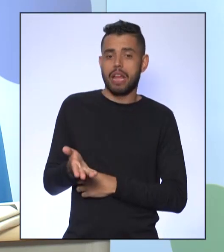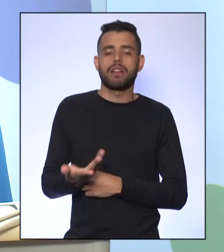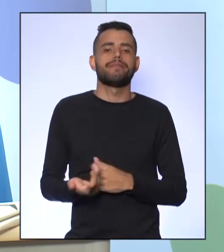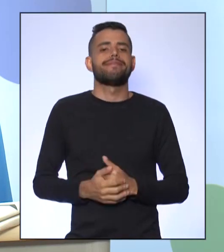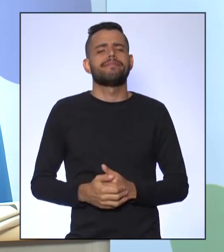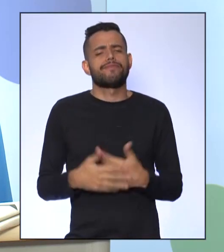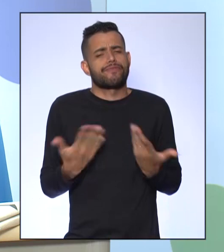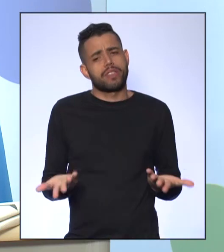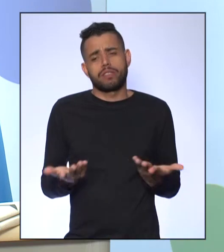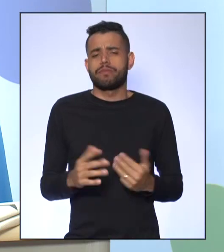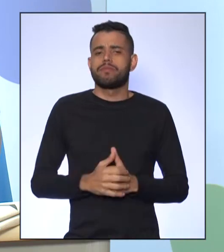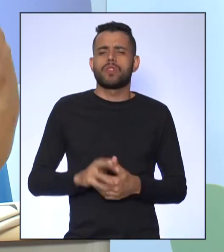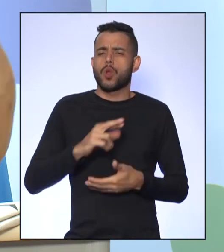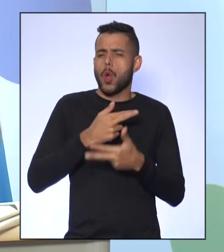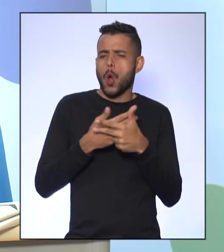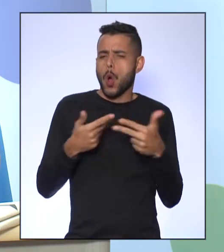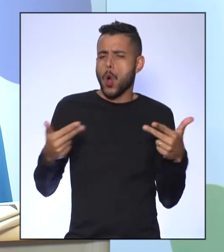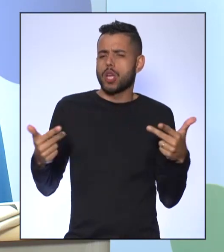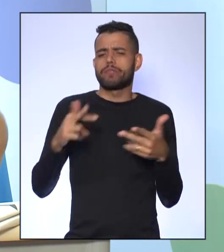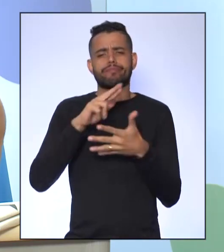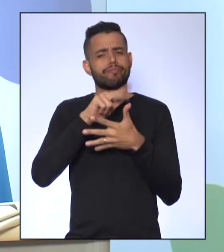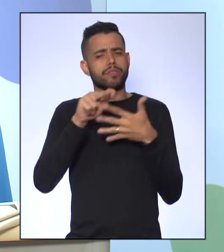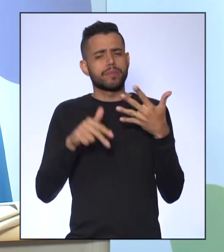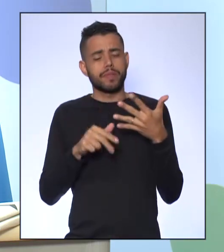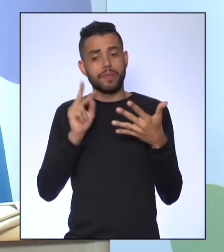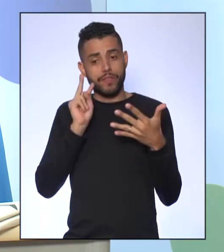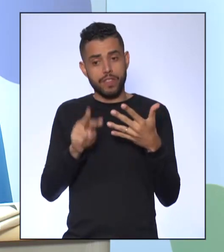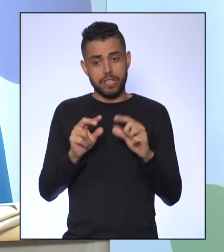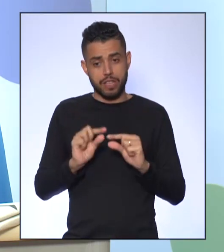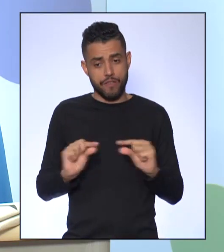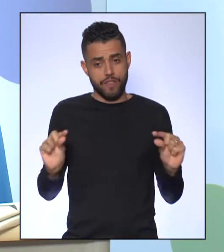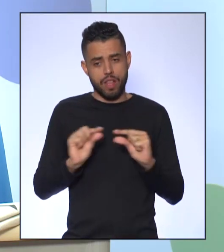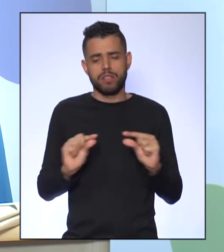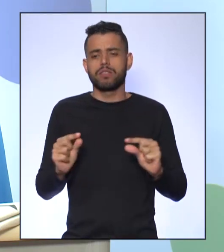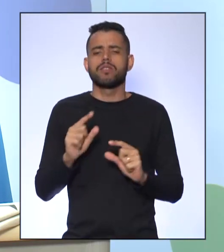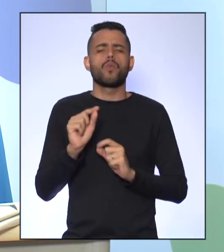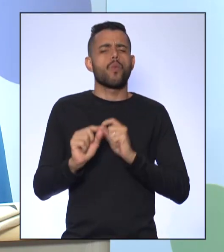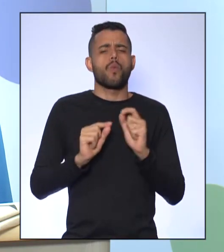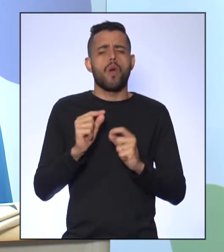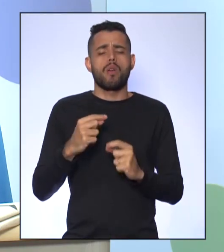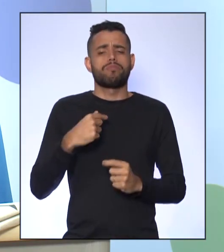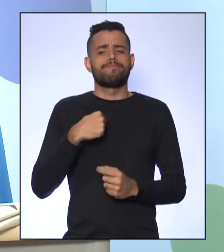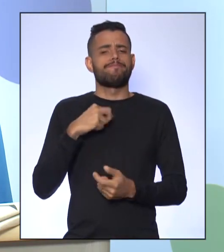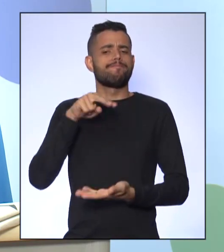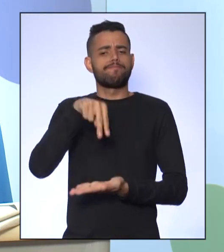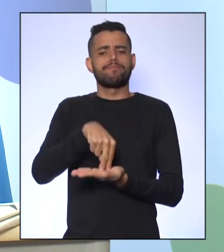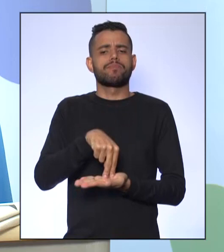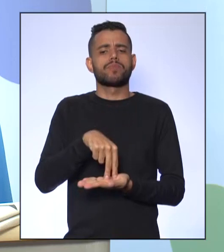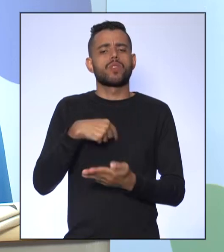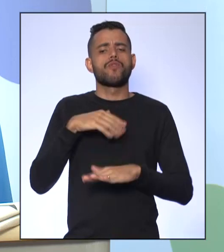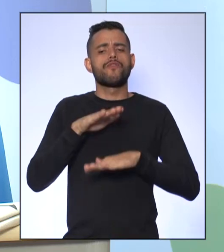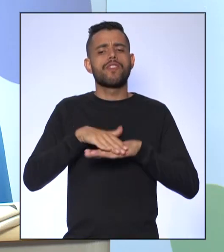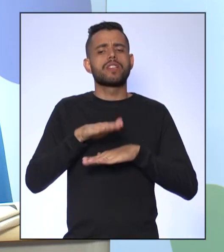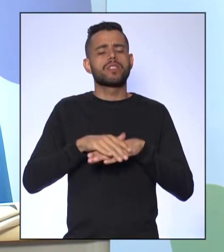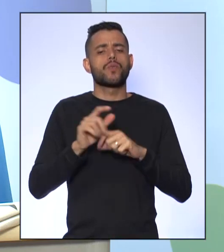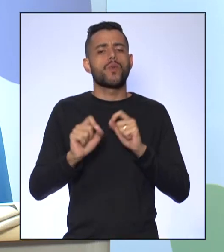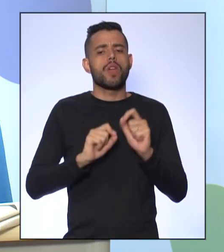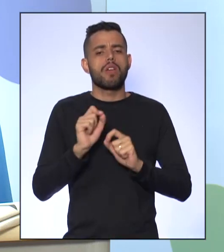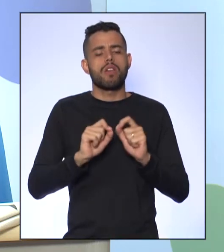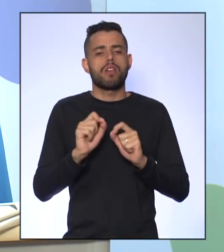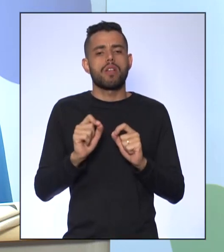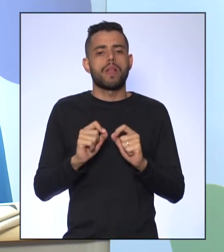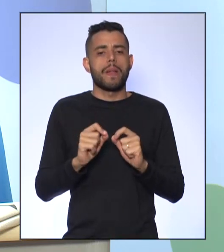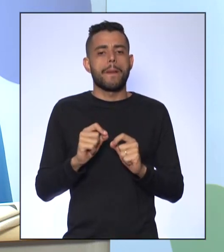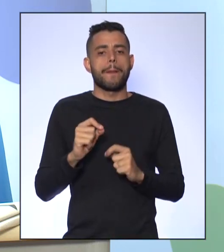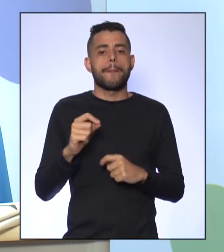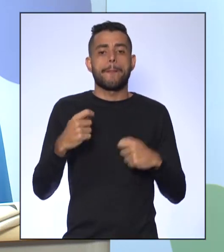Enfim, pode acontecer muitas coisas, mas eu olho essa frase e qual é o meu posicionamento? O que eu tenho que fazer? Eu tenho que ir lá